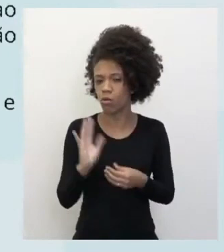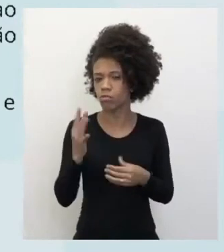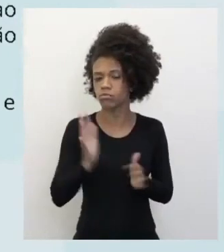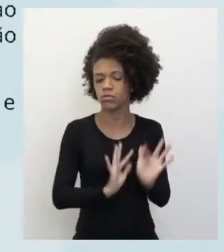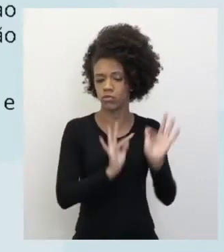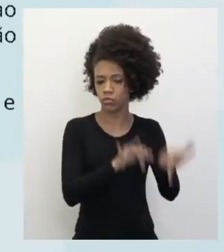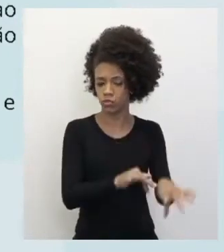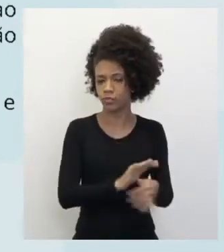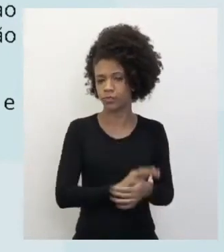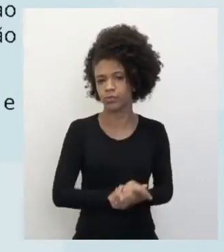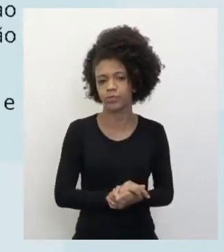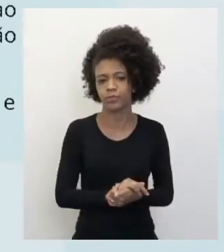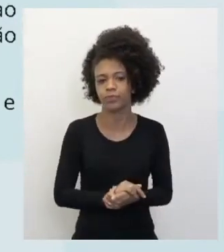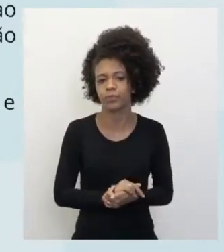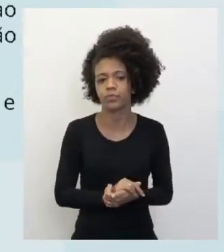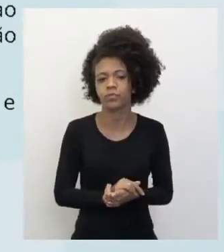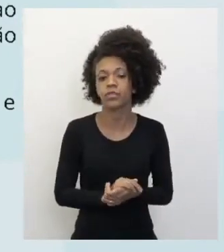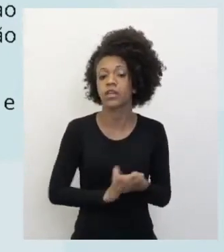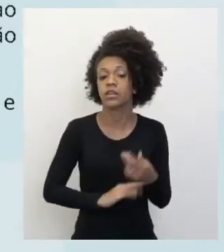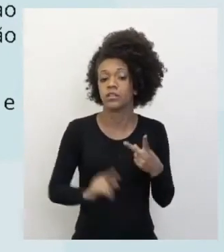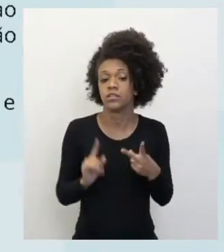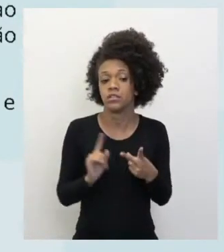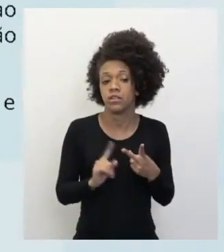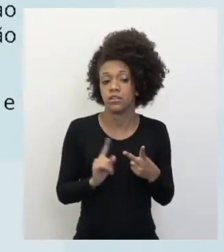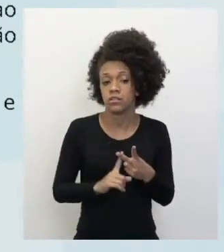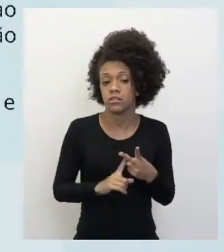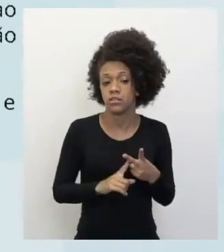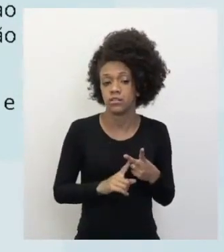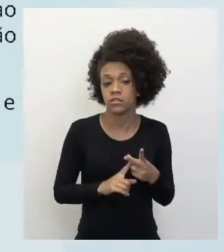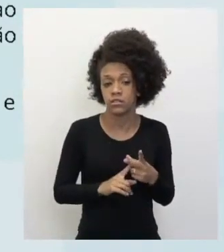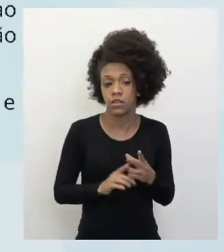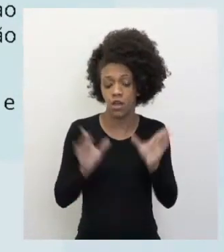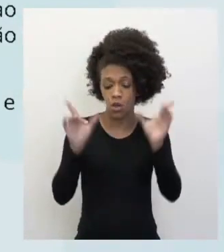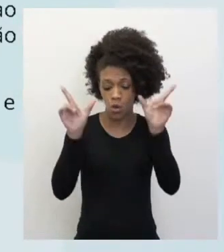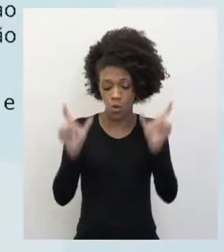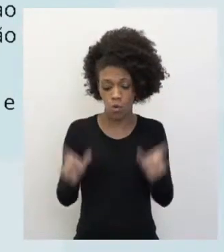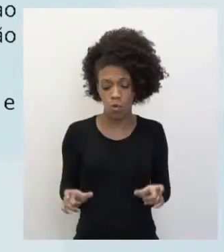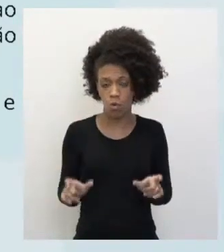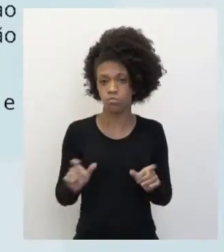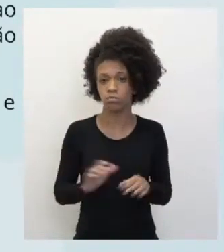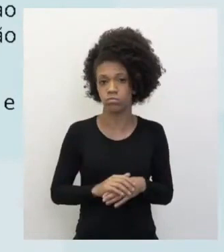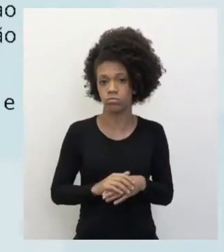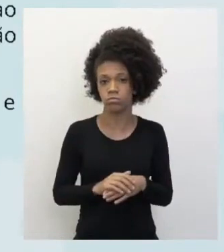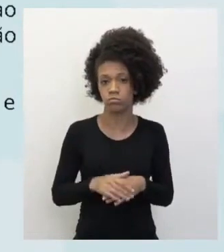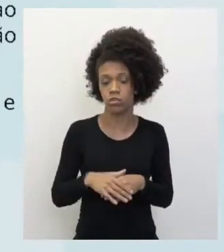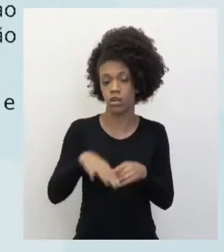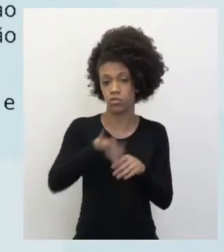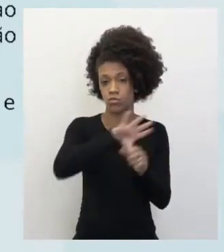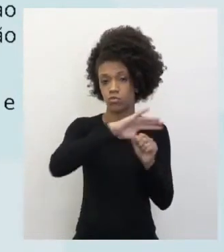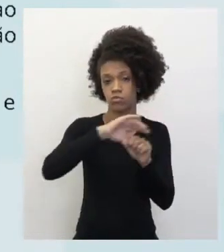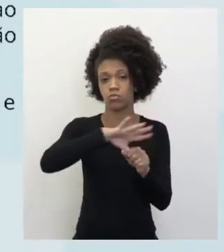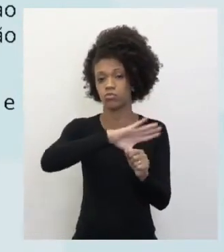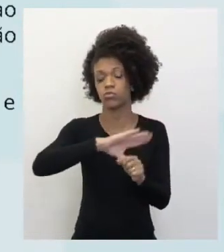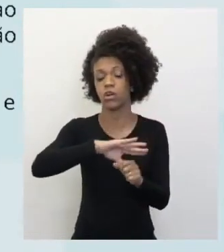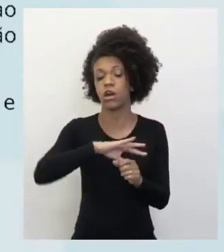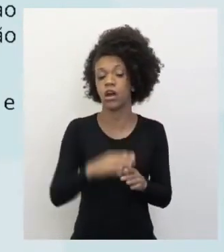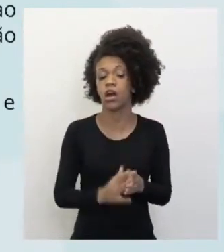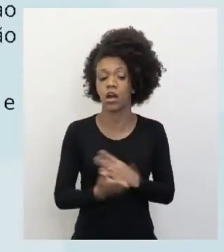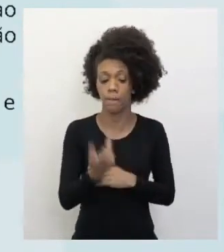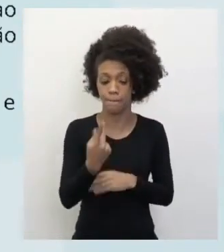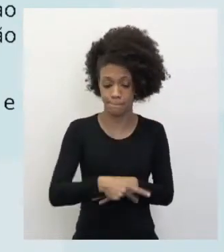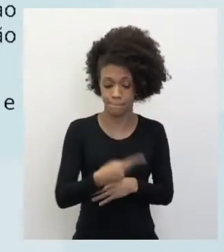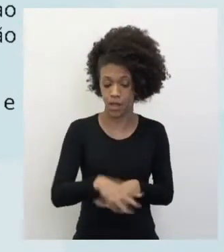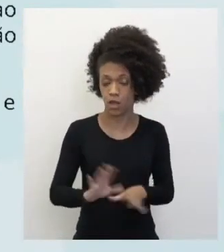ao fundo temos o castelo onde o senhor feudal, que era o dono de toda a propriedade, juntamente com a